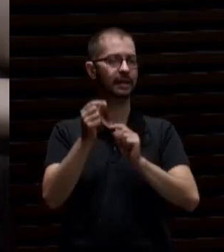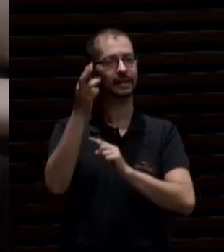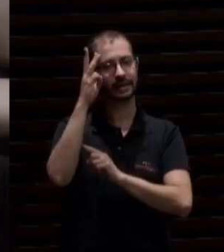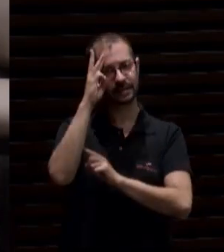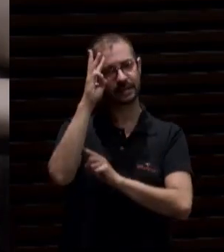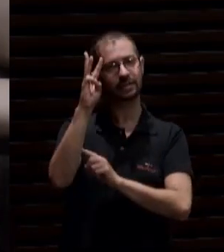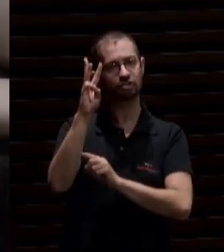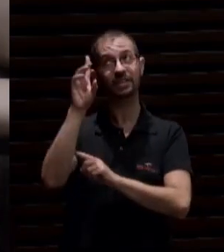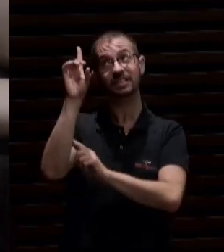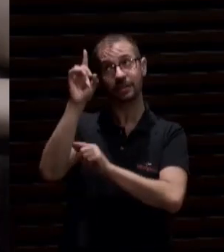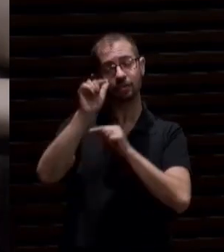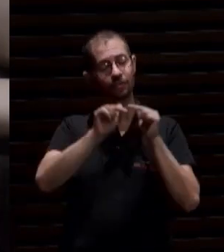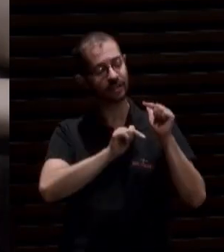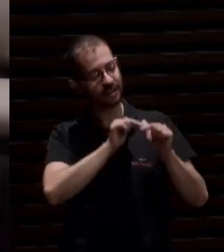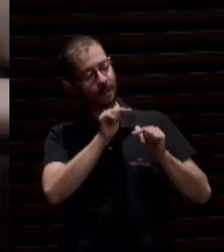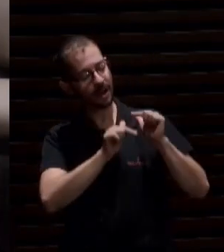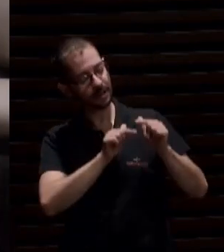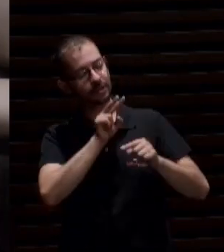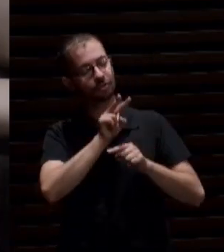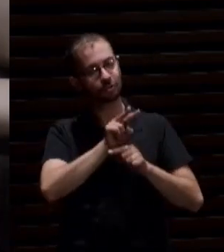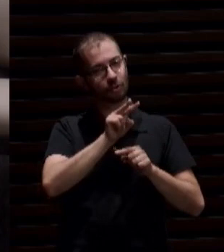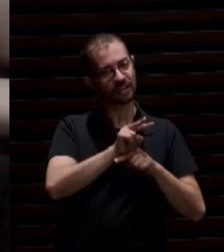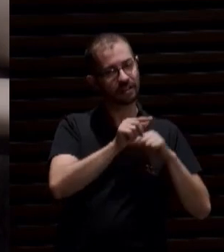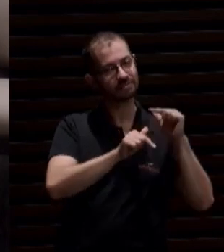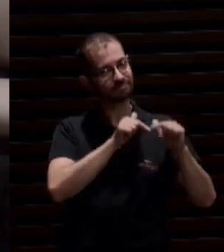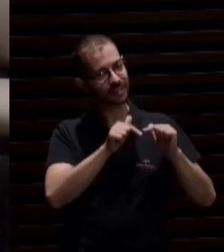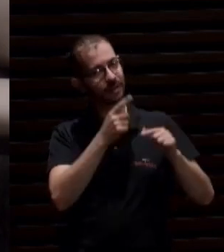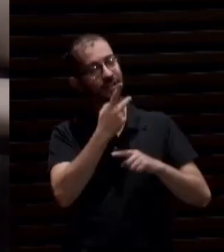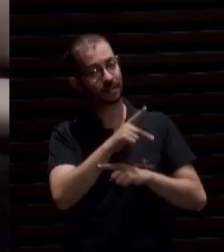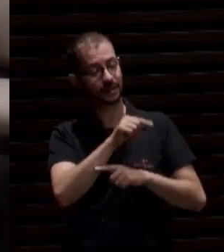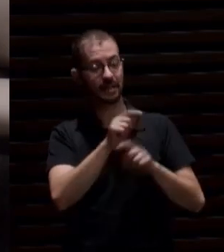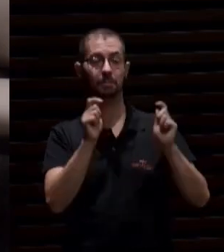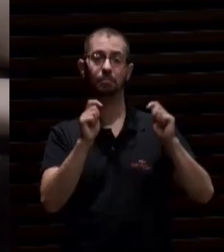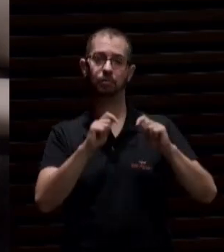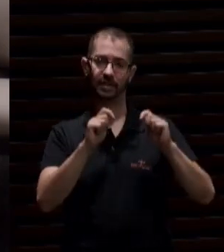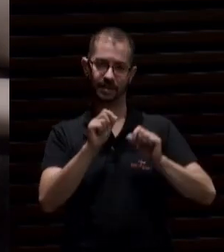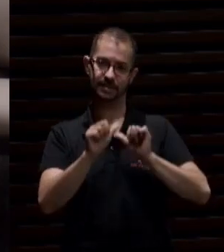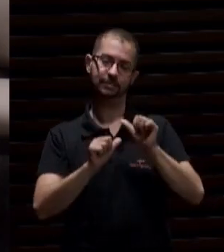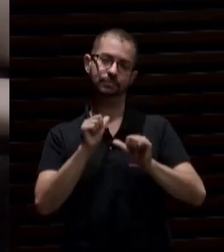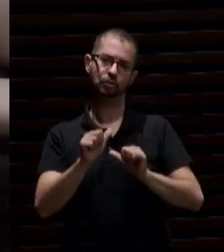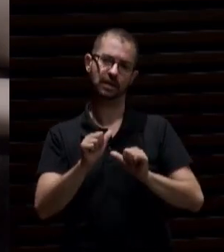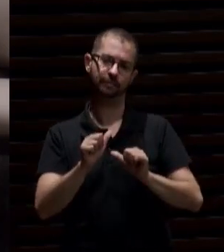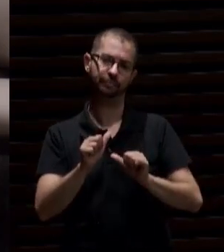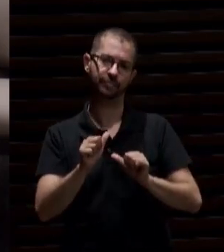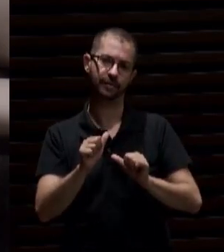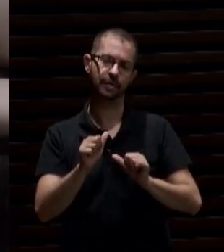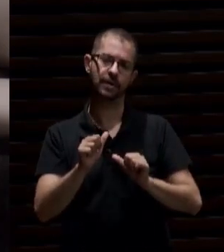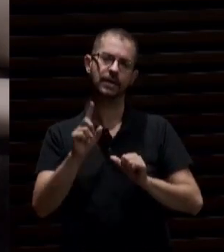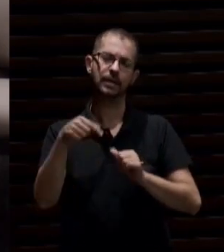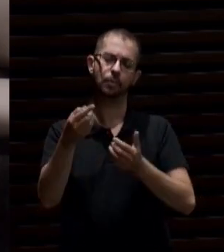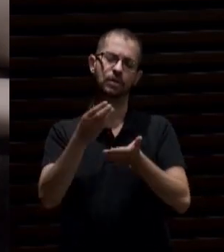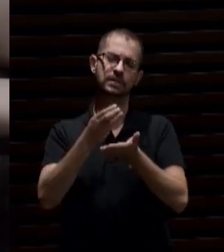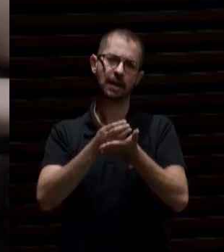sendo trabalhado pelo Senhor enquanto estava passando pelo sofrimento que estava passando, para que pudesse pregar em Nínive. Aí já no começo do capítulo